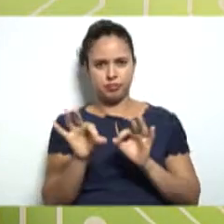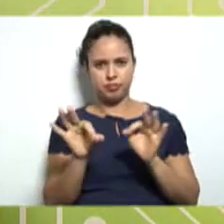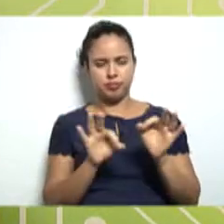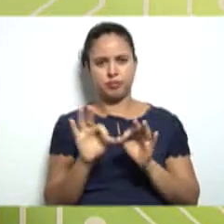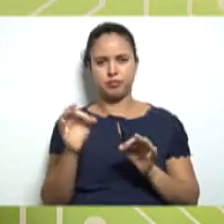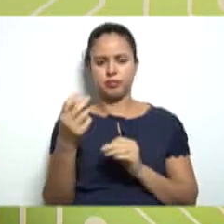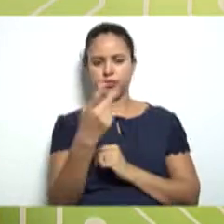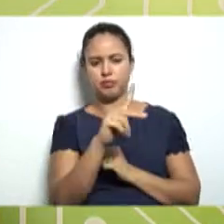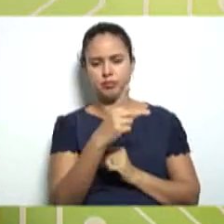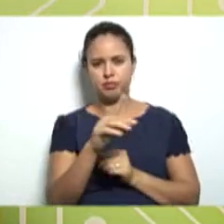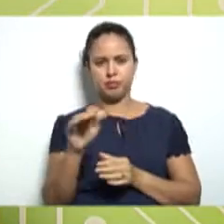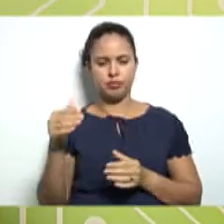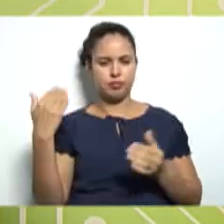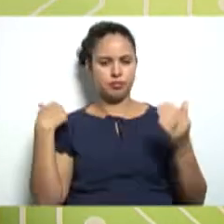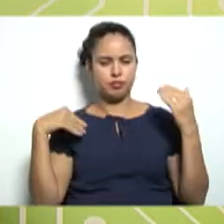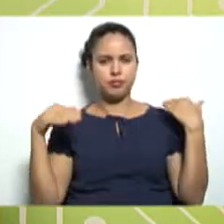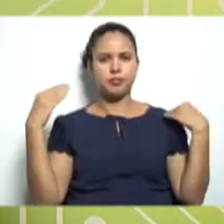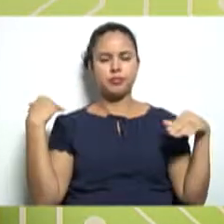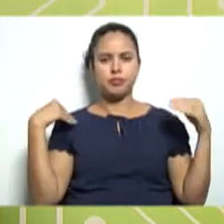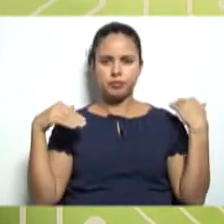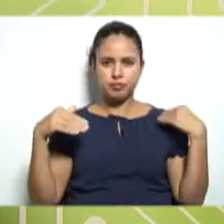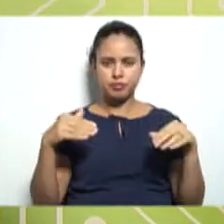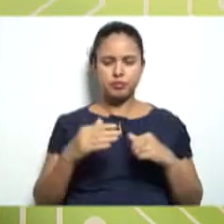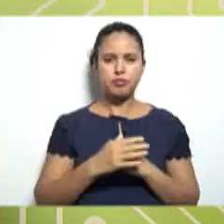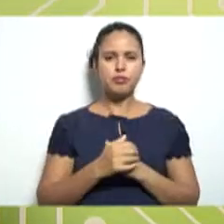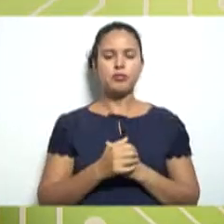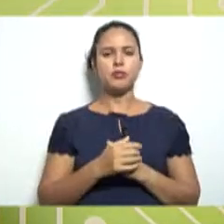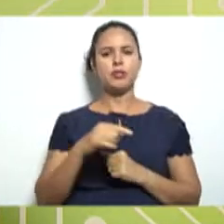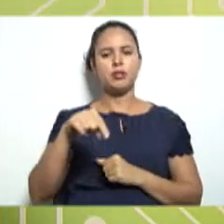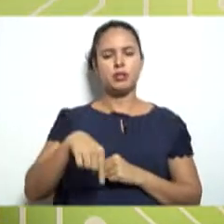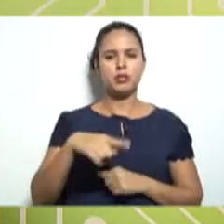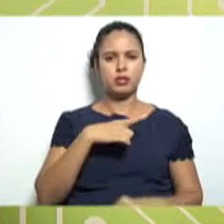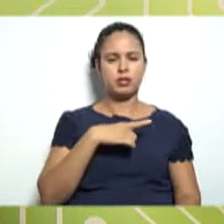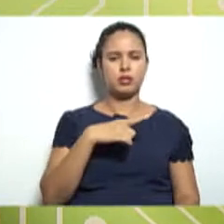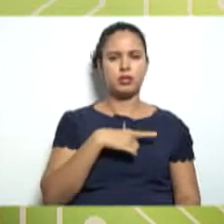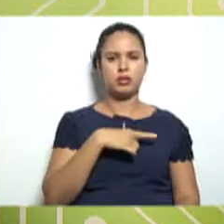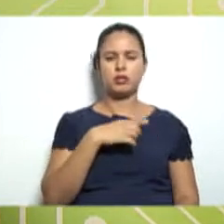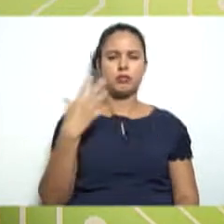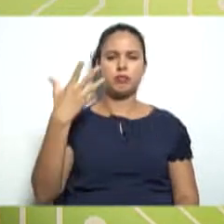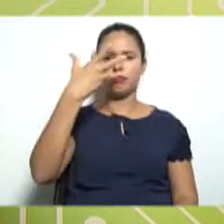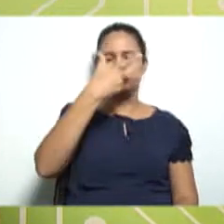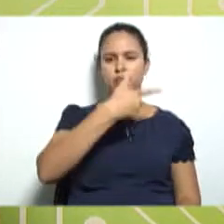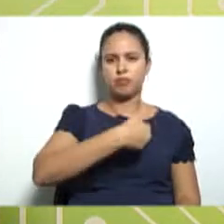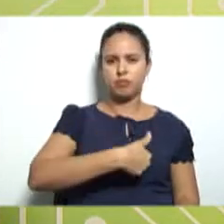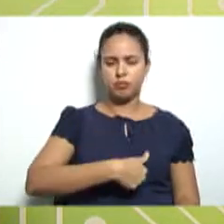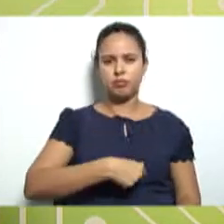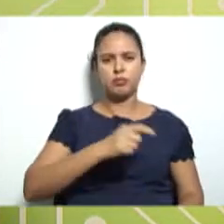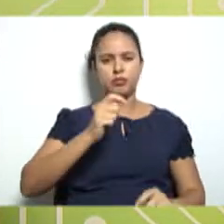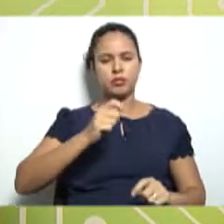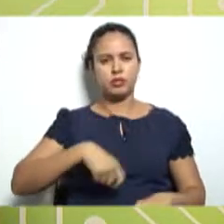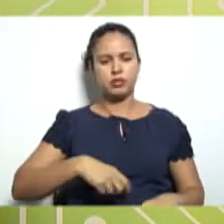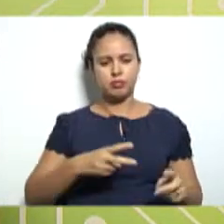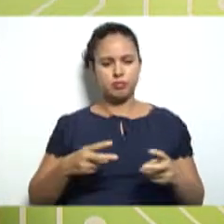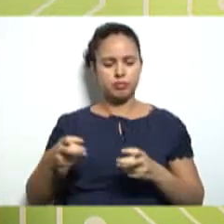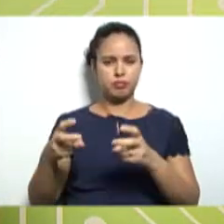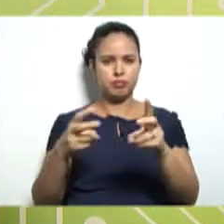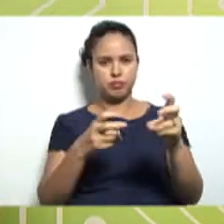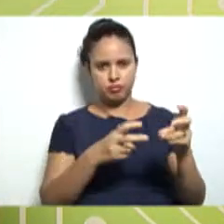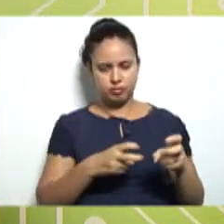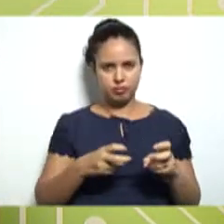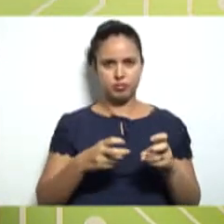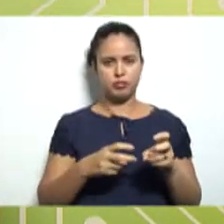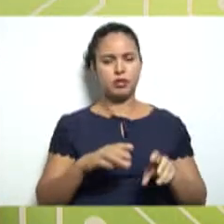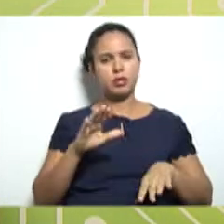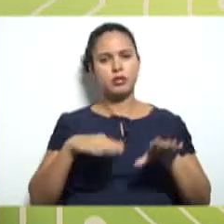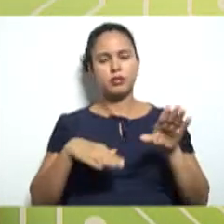passeio turístico. Durante as aulas nós comentamos que aqui na nossa região a gente tem muitas belezas naturais que são exploradas como forma de lazer, só que muitas